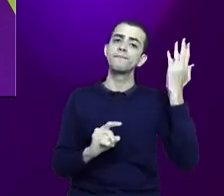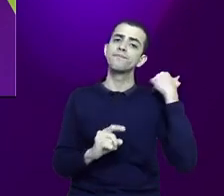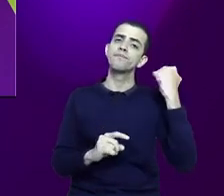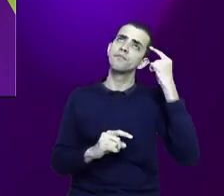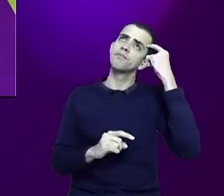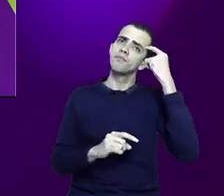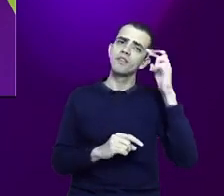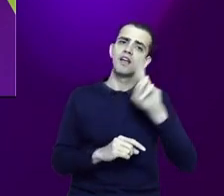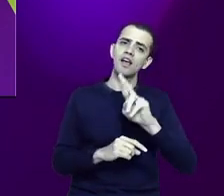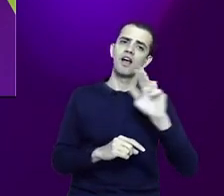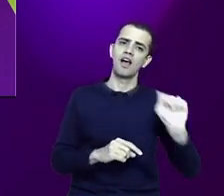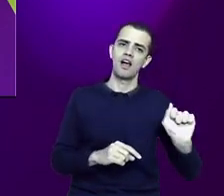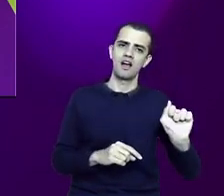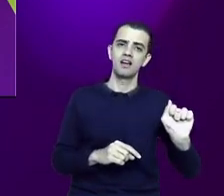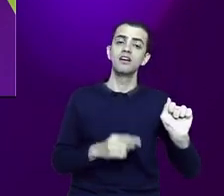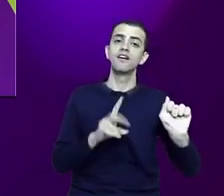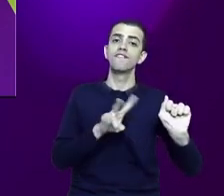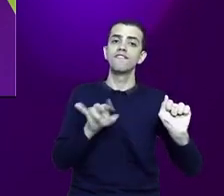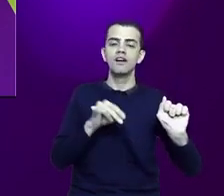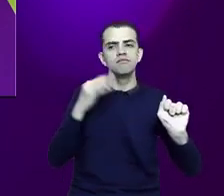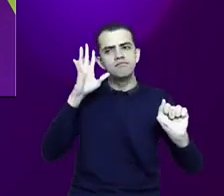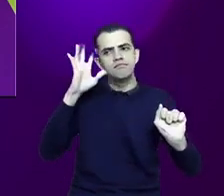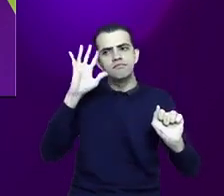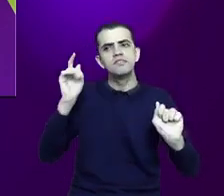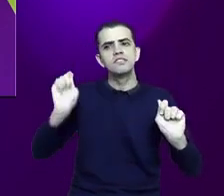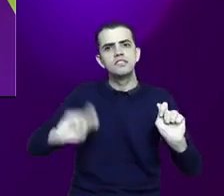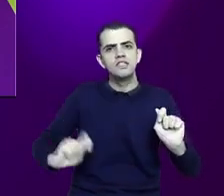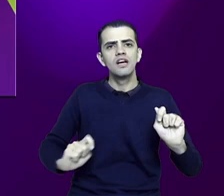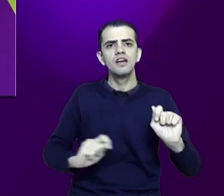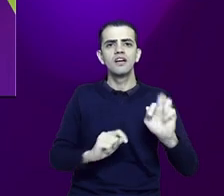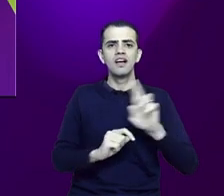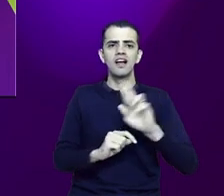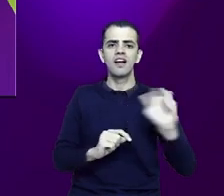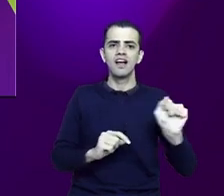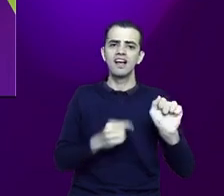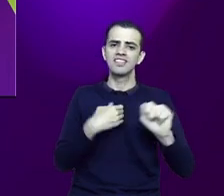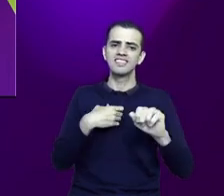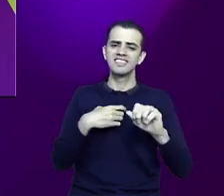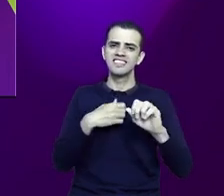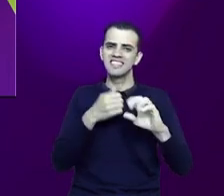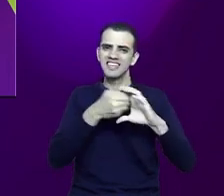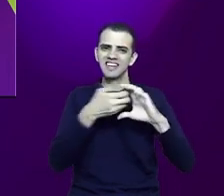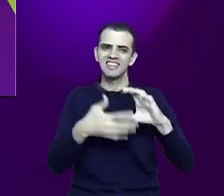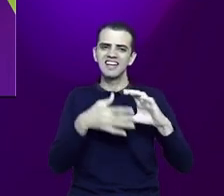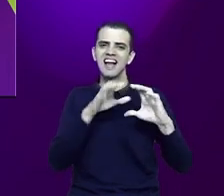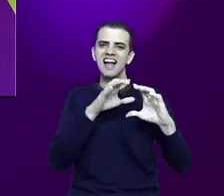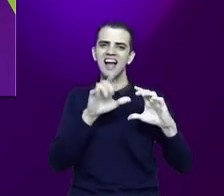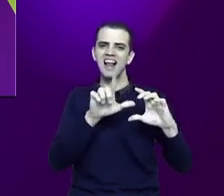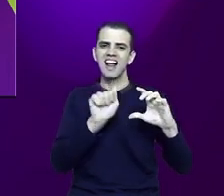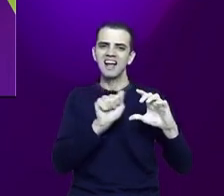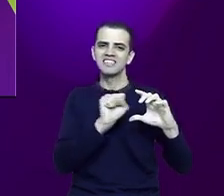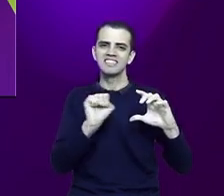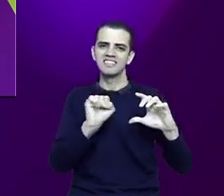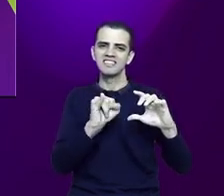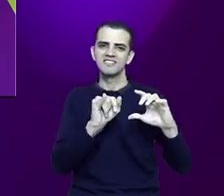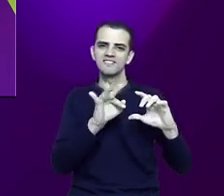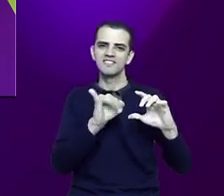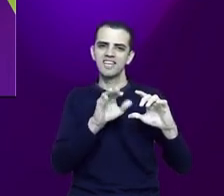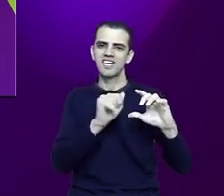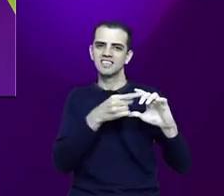recurso, foi justamente por imaginar que ou a classificação não é tão boa, ou o método diagnóstico que a gente utiliza na nossa